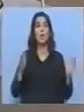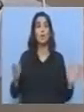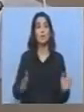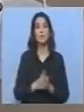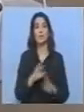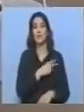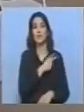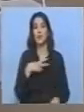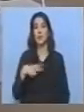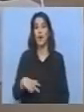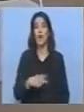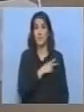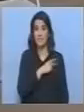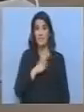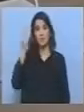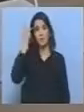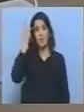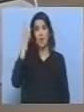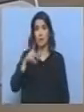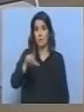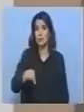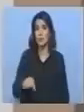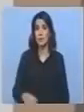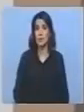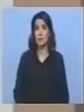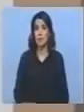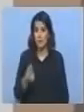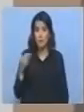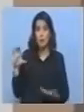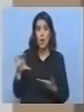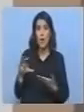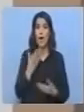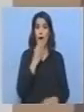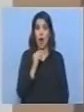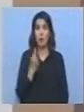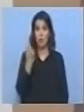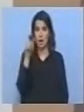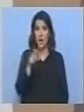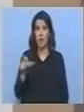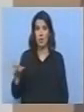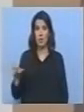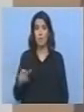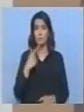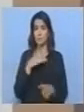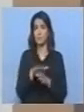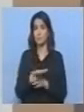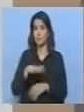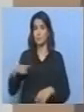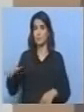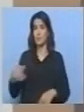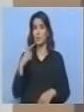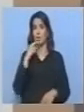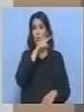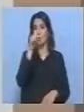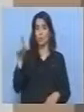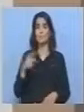Mas a Universidade de São Paulo também. O financiamento por aluno em muitas áreas científicas e em muitas